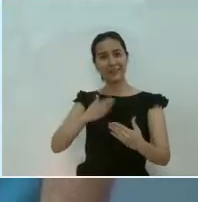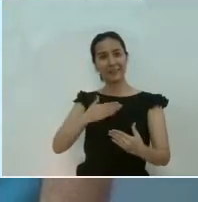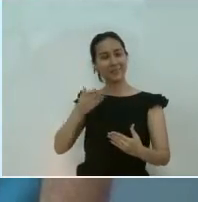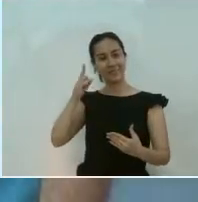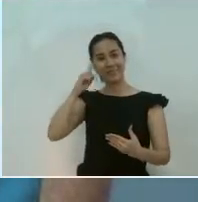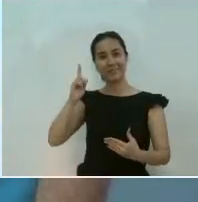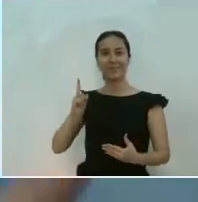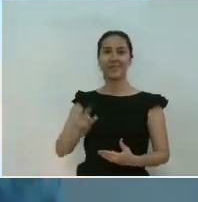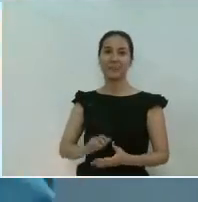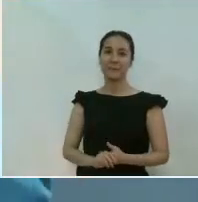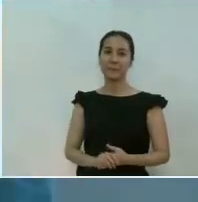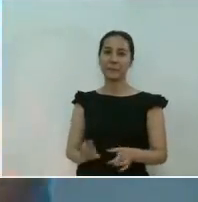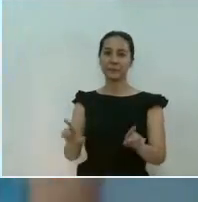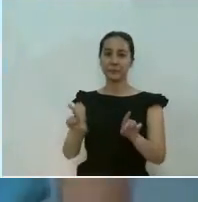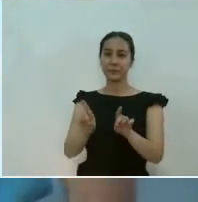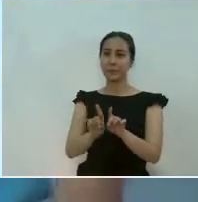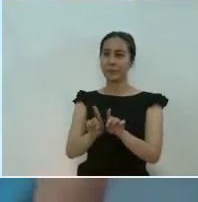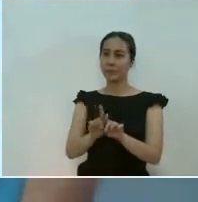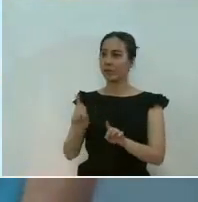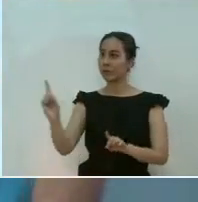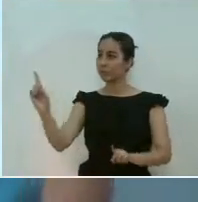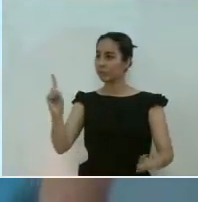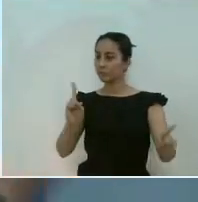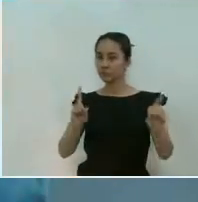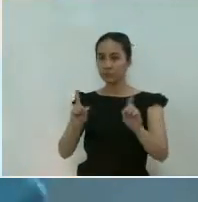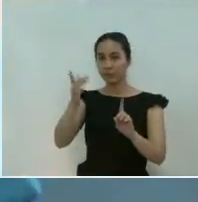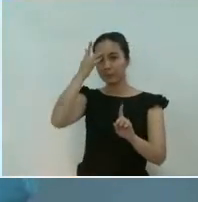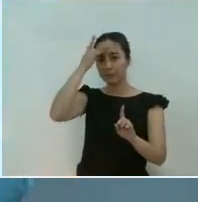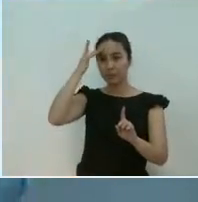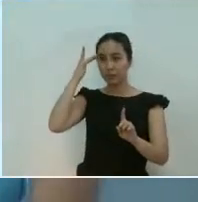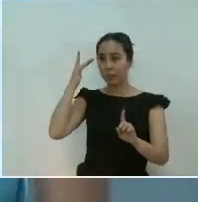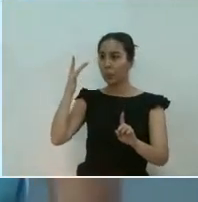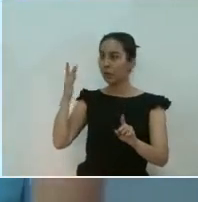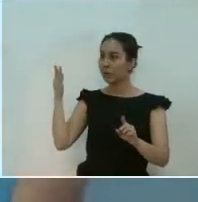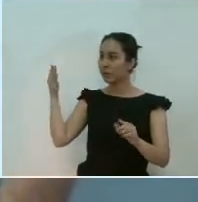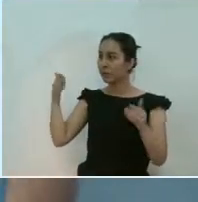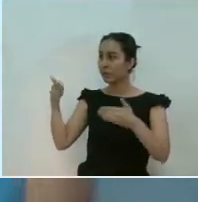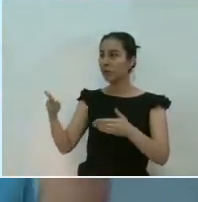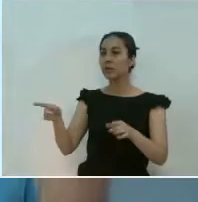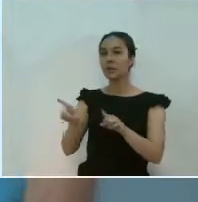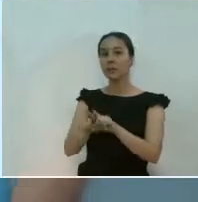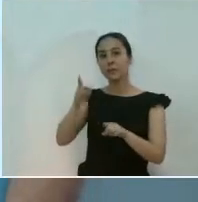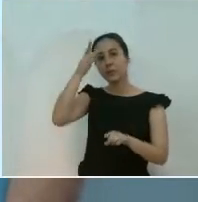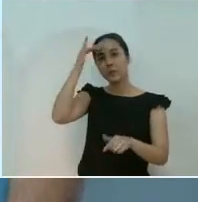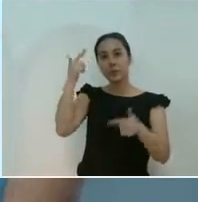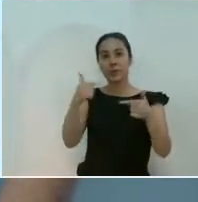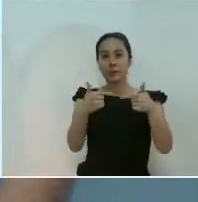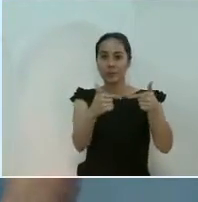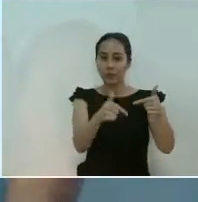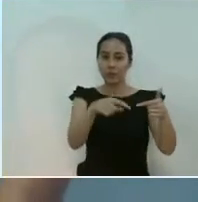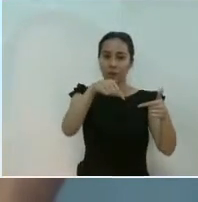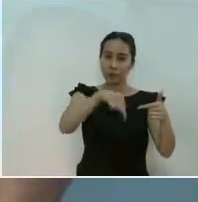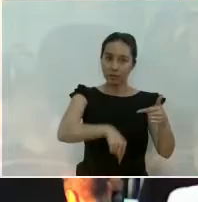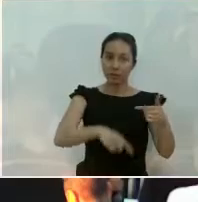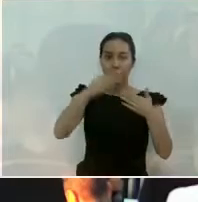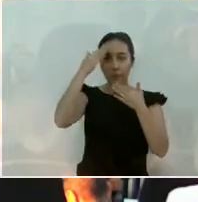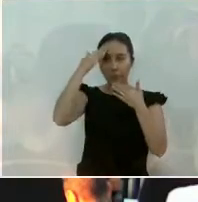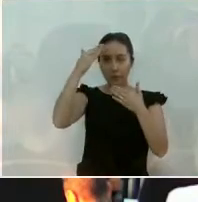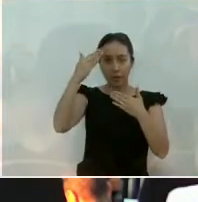as entidades que estão aqui representadas a equipe que está apoiando muito obrigado todos os presentes